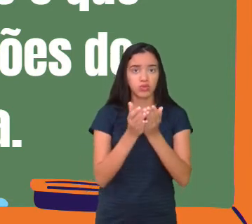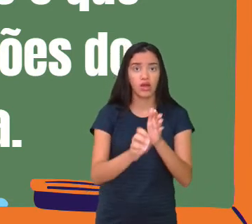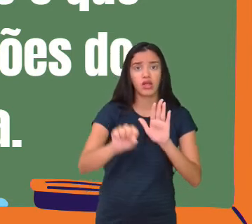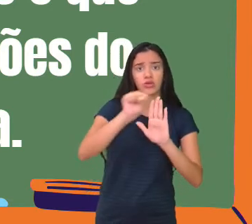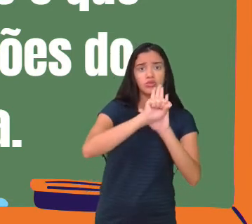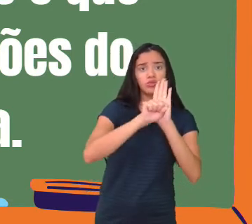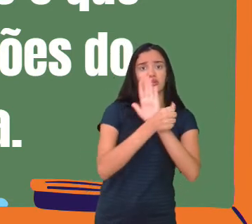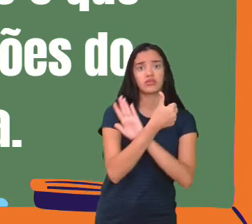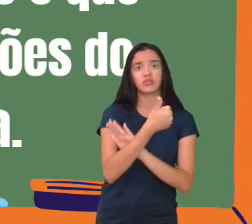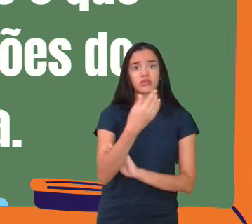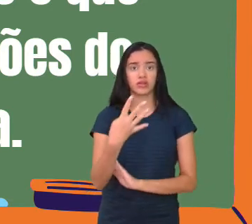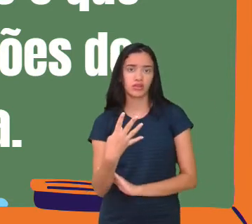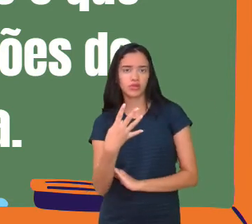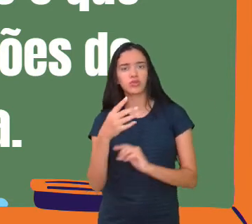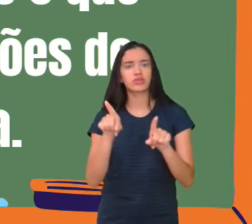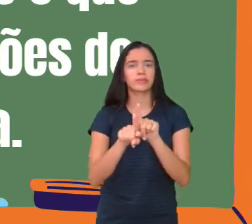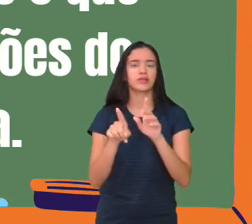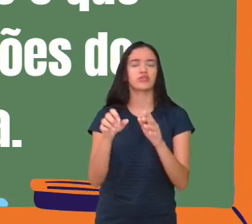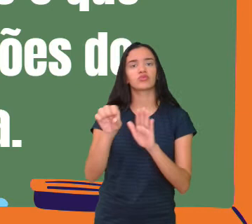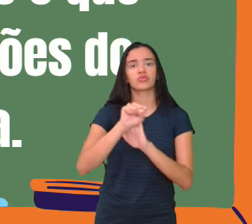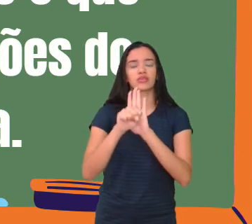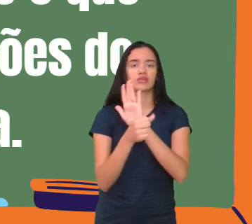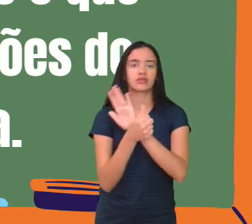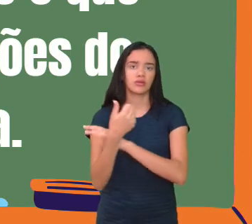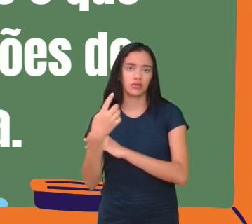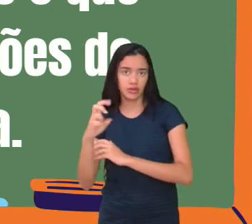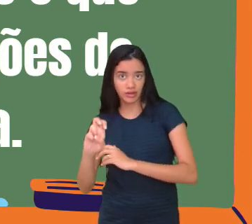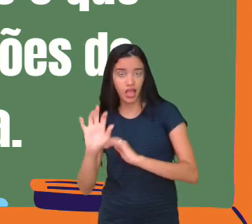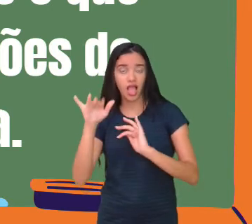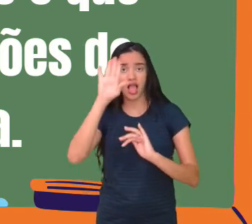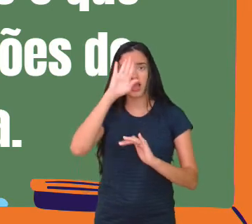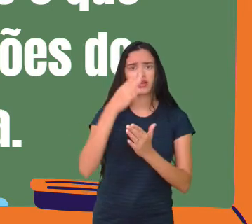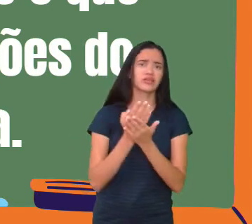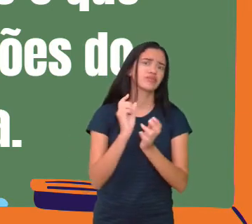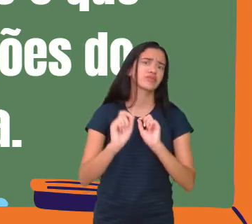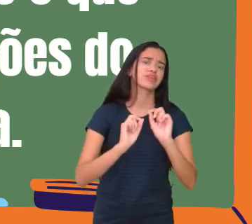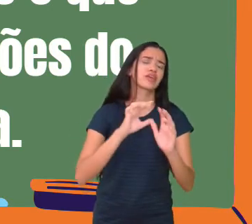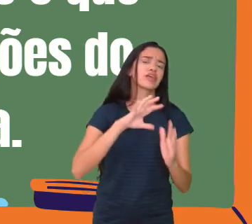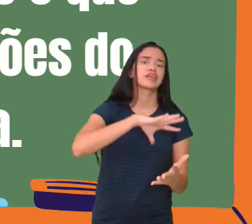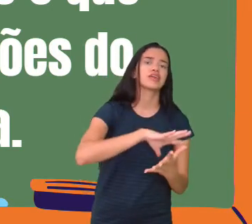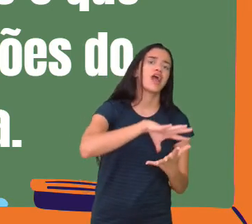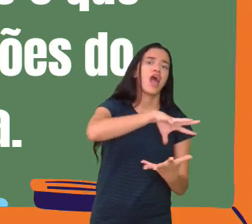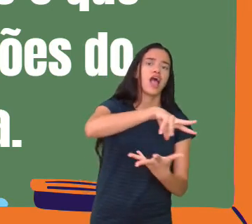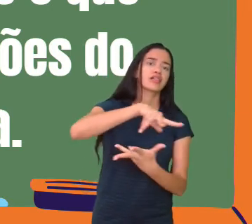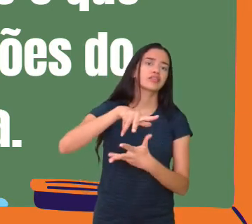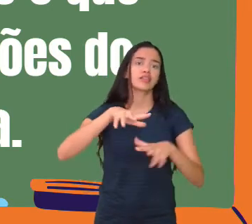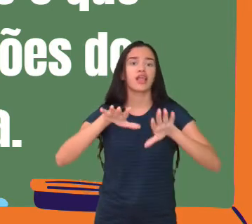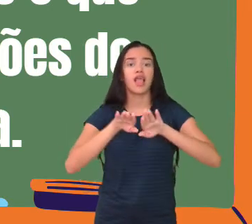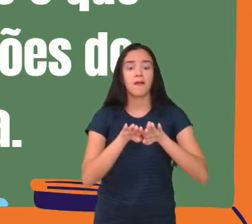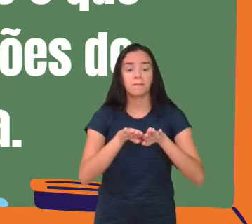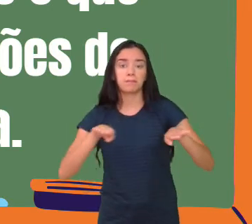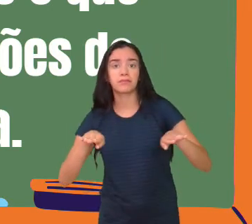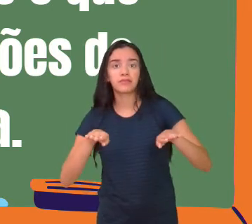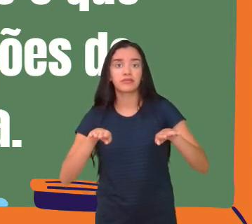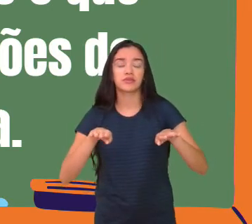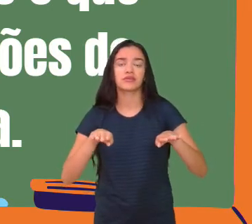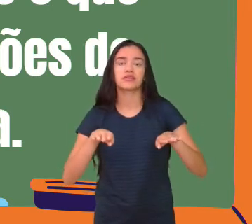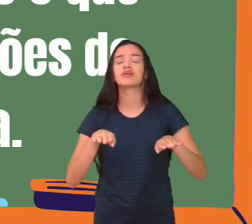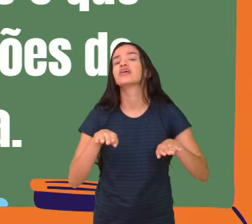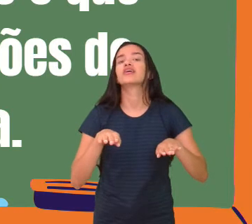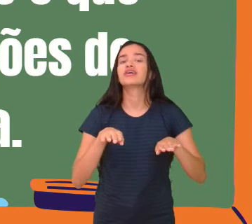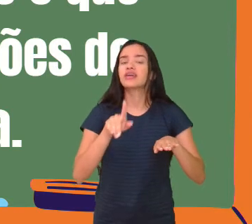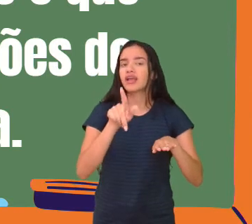século XIV, XV, acreditavam que a Terra era plana, certo? Acreditavam, né,